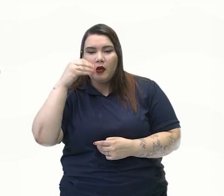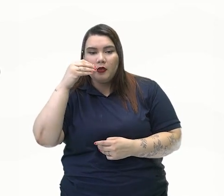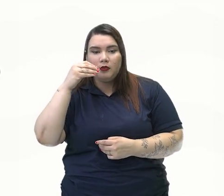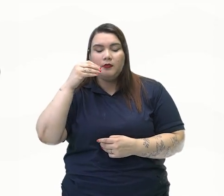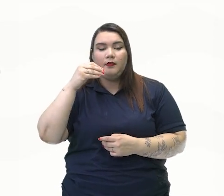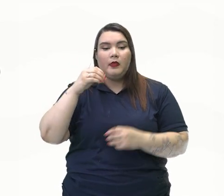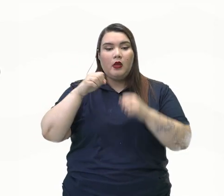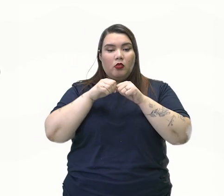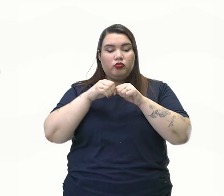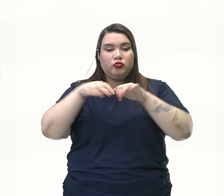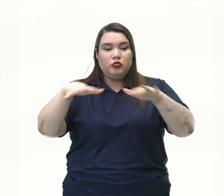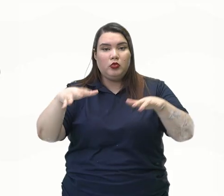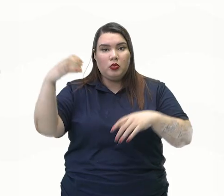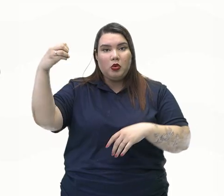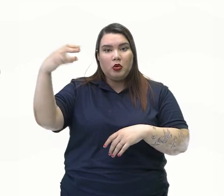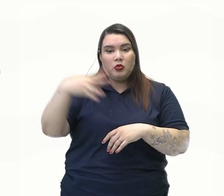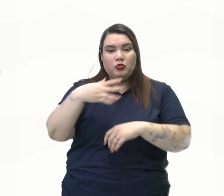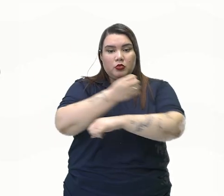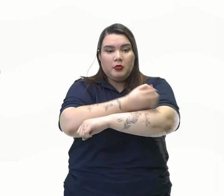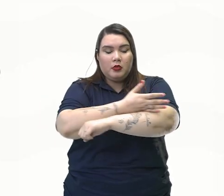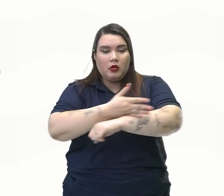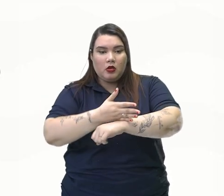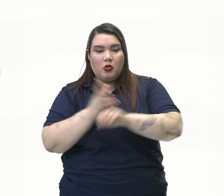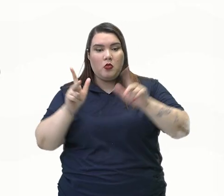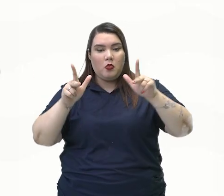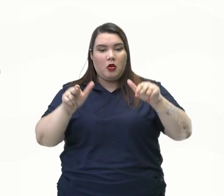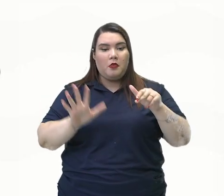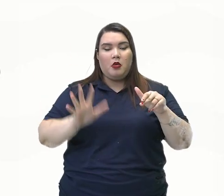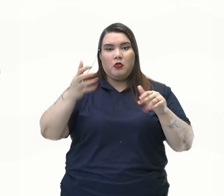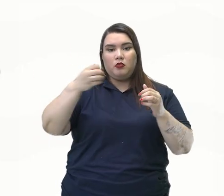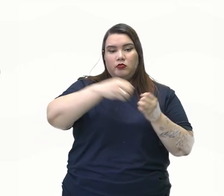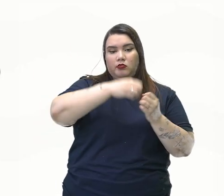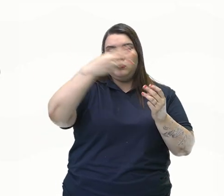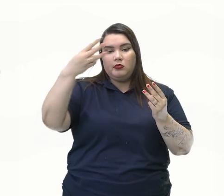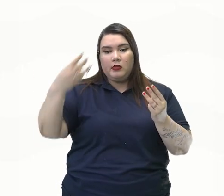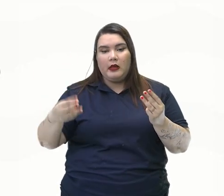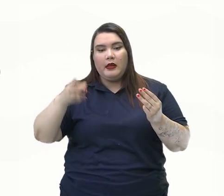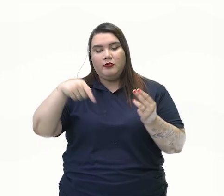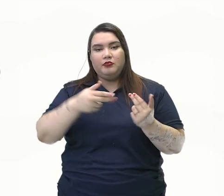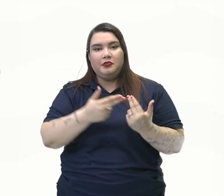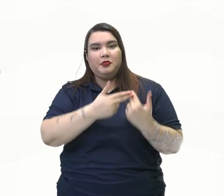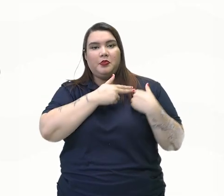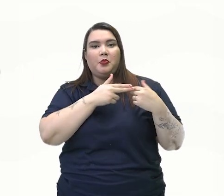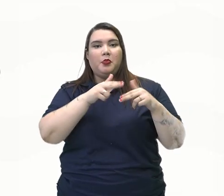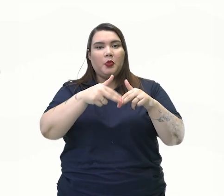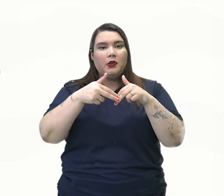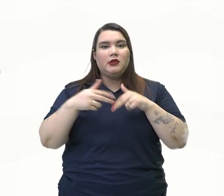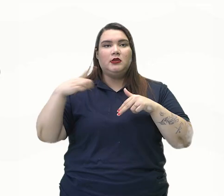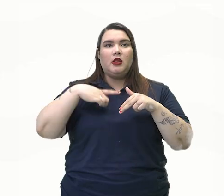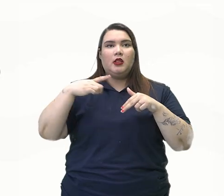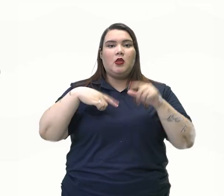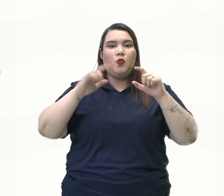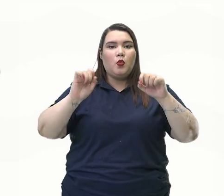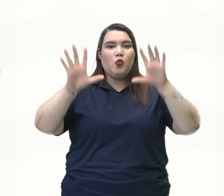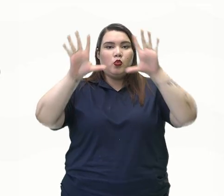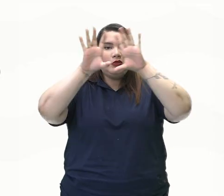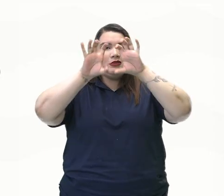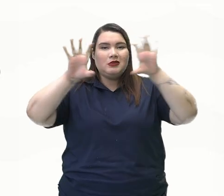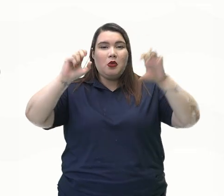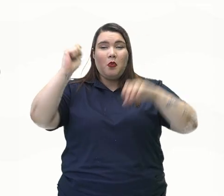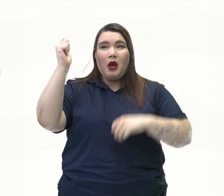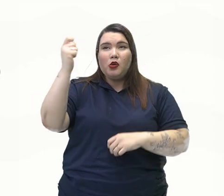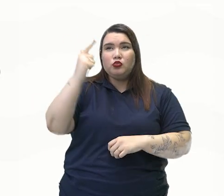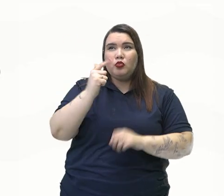mais fracos. A dispersão da luz branca, como ocorre no arco-íris, é responsável